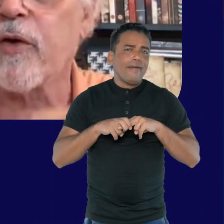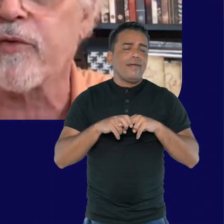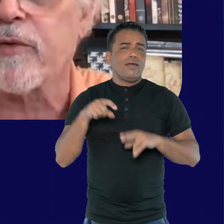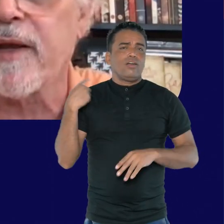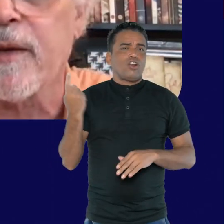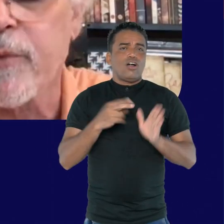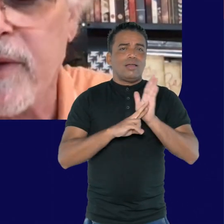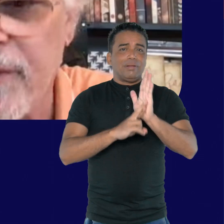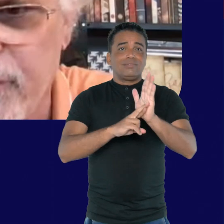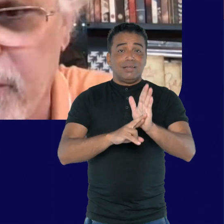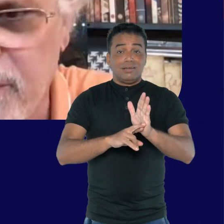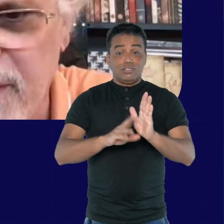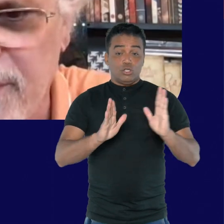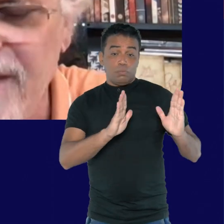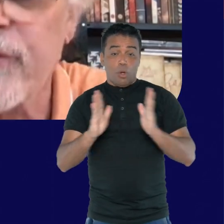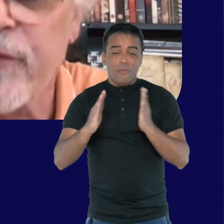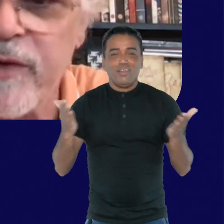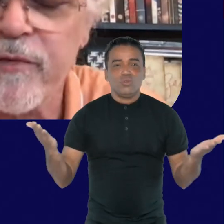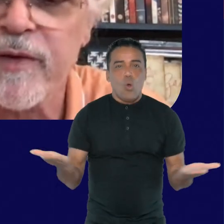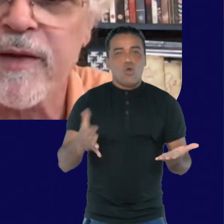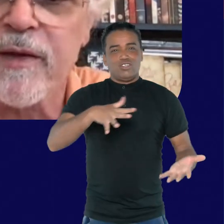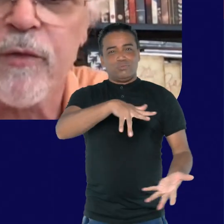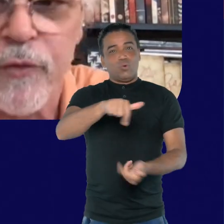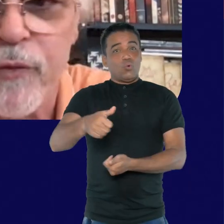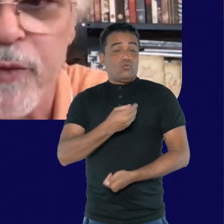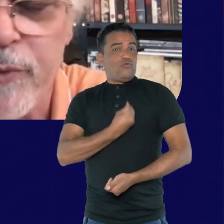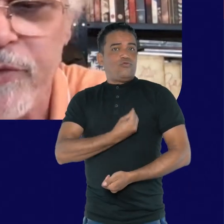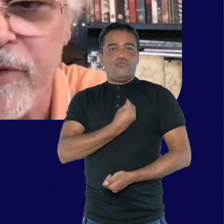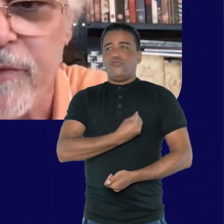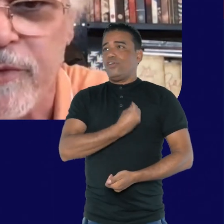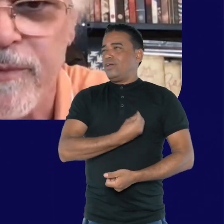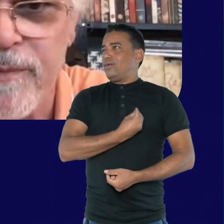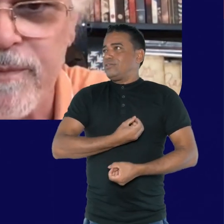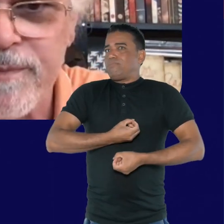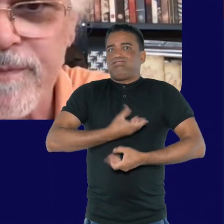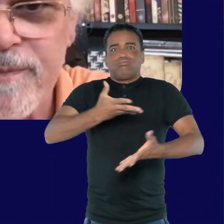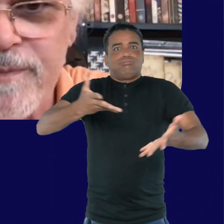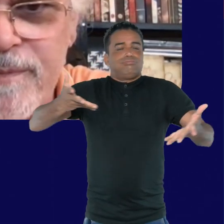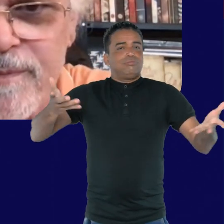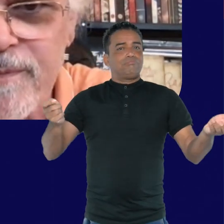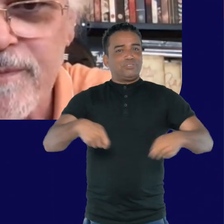representemos o nosso tempo da forma mais vívida que nos for possível.